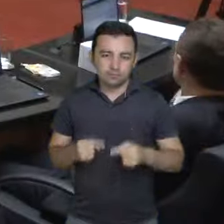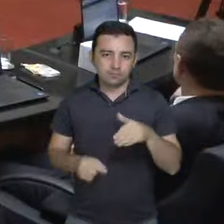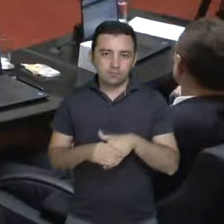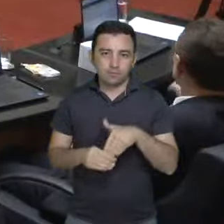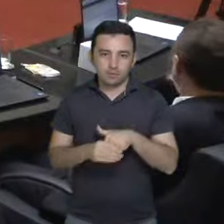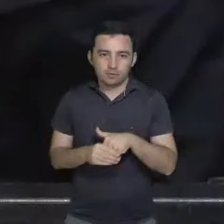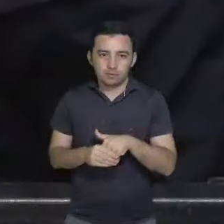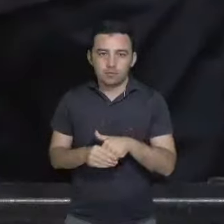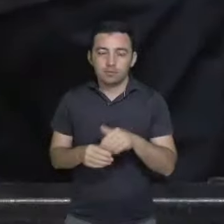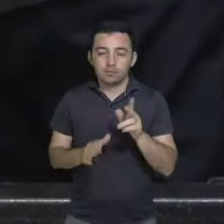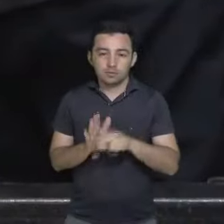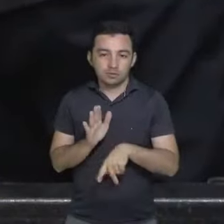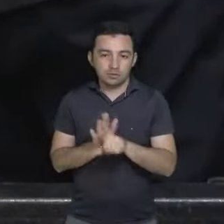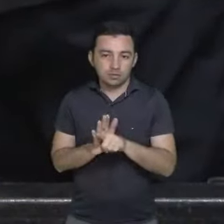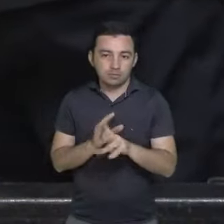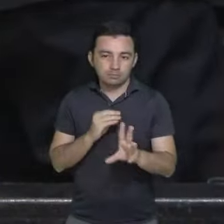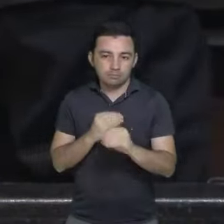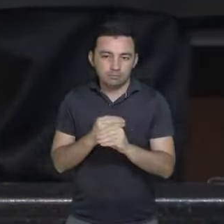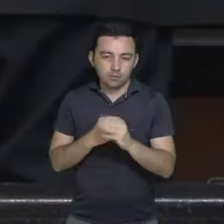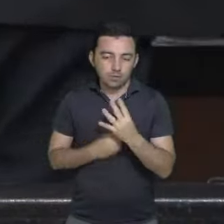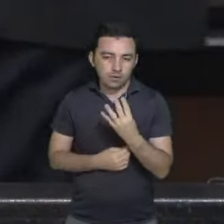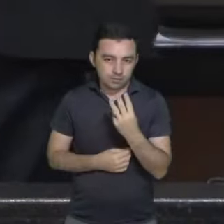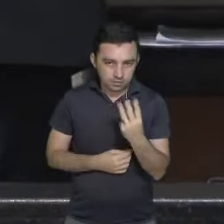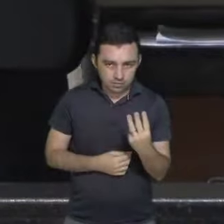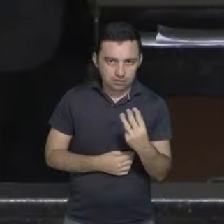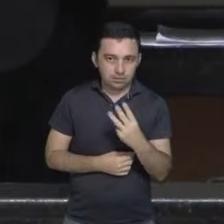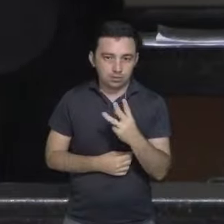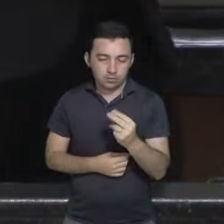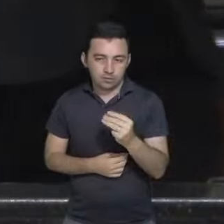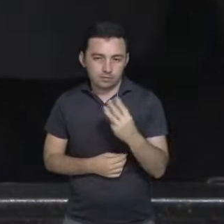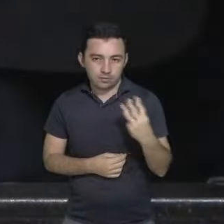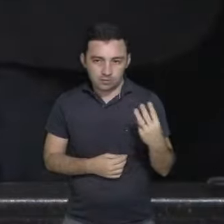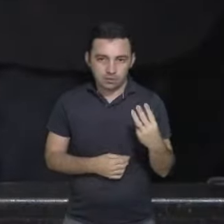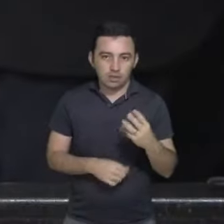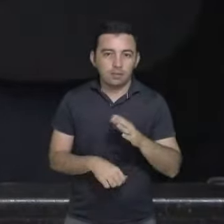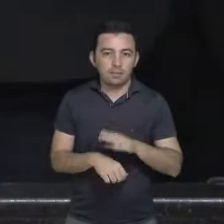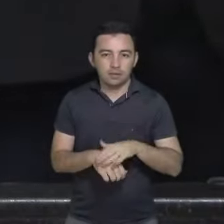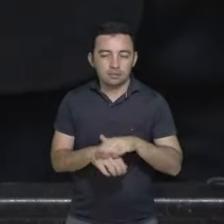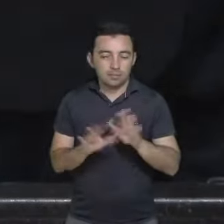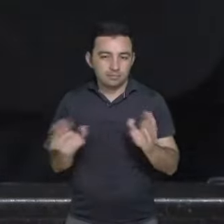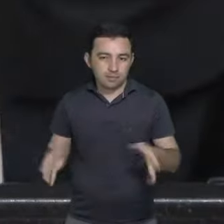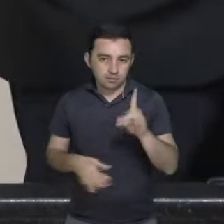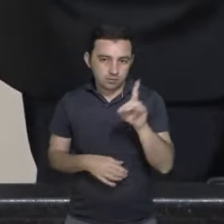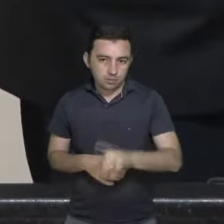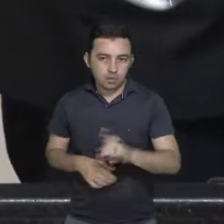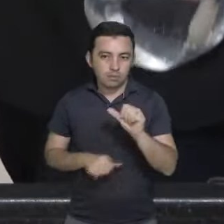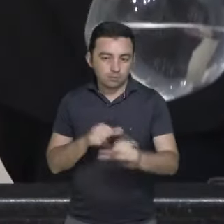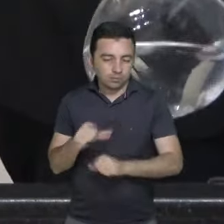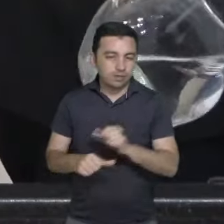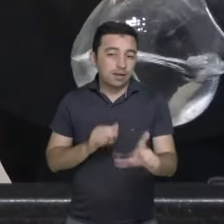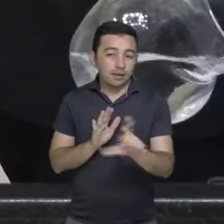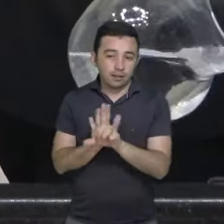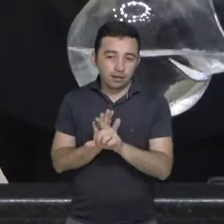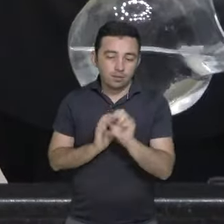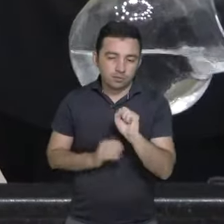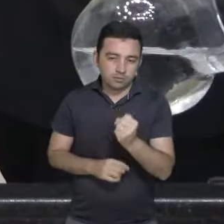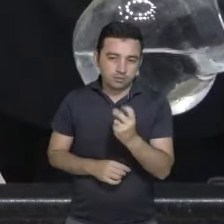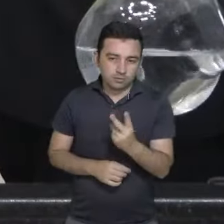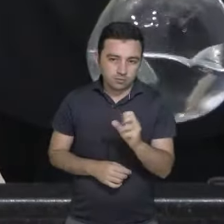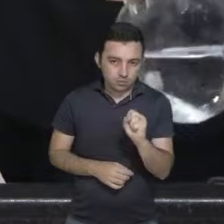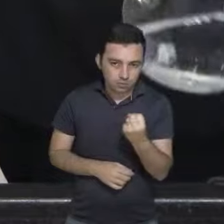turno do projeto de lei complementar 43-2023. Autor, mesa diretora. Altera a Lei Complementar 828